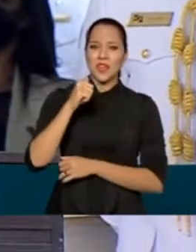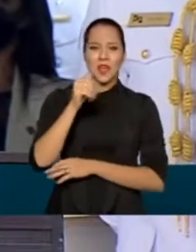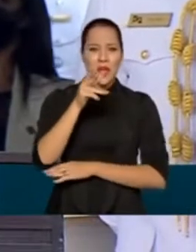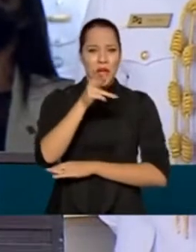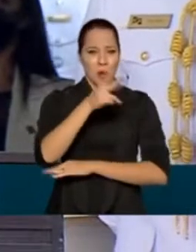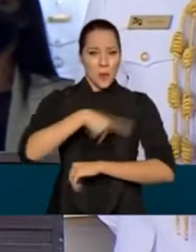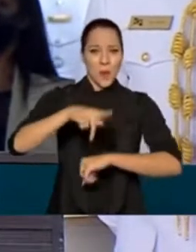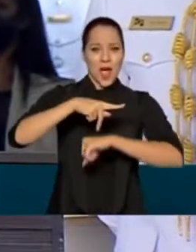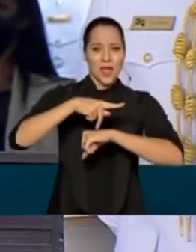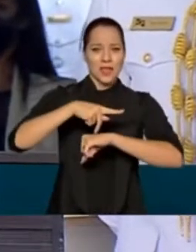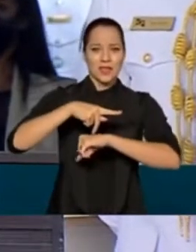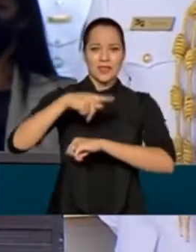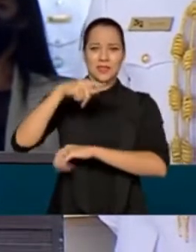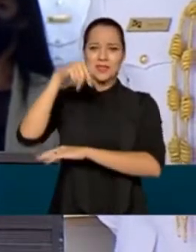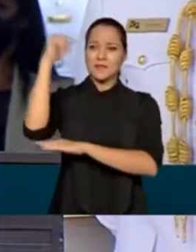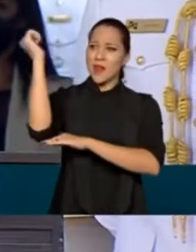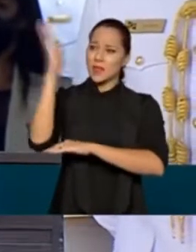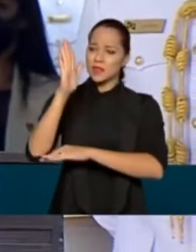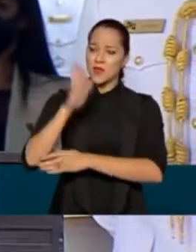devoção.